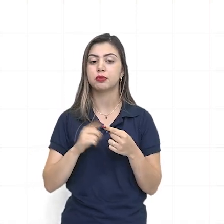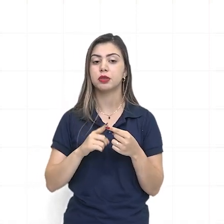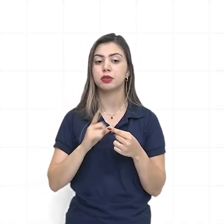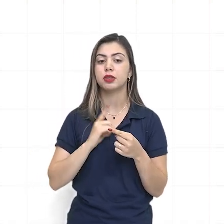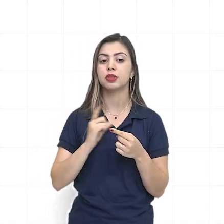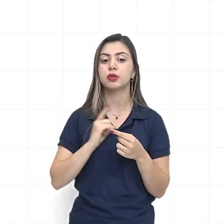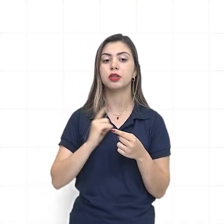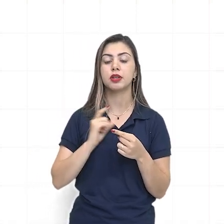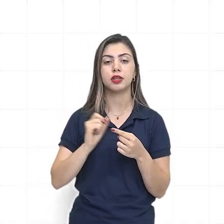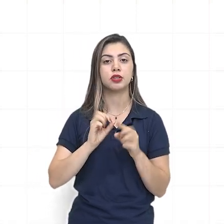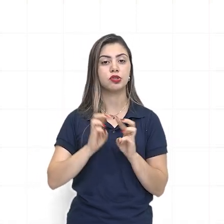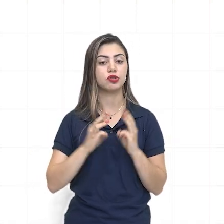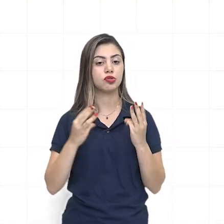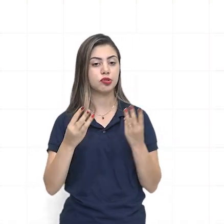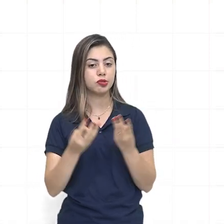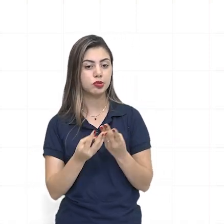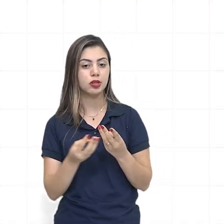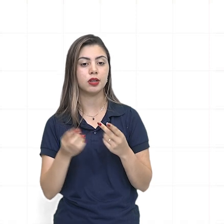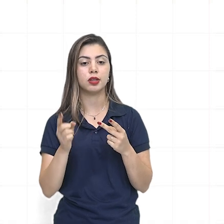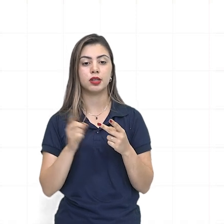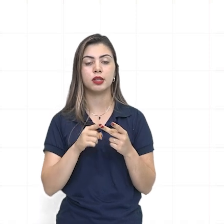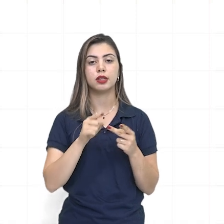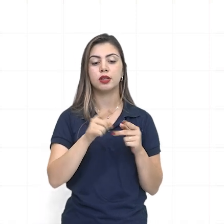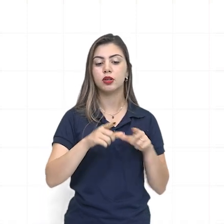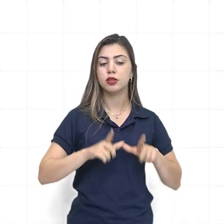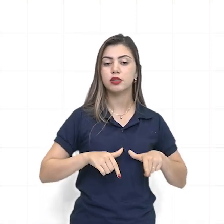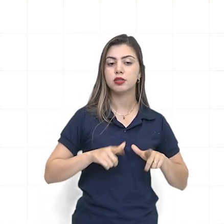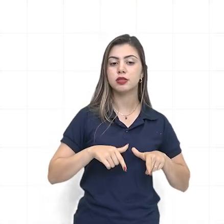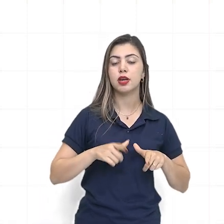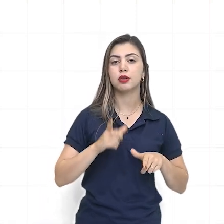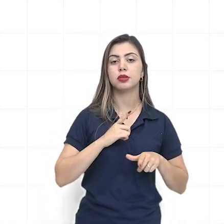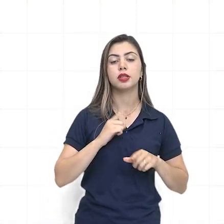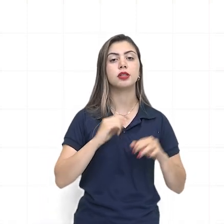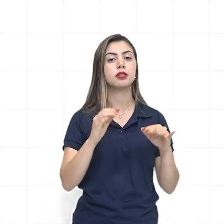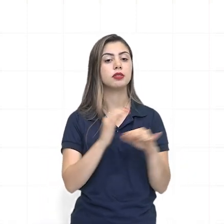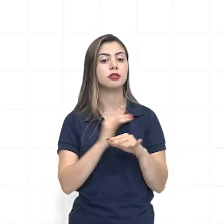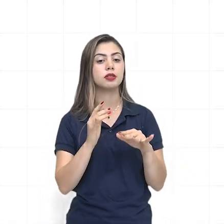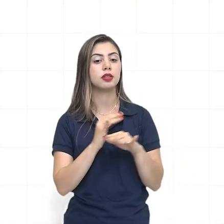o reino de Israel, tendo como cidade,